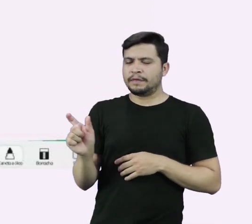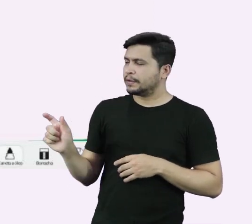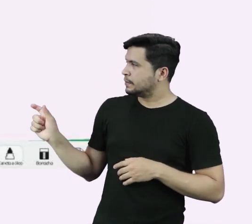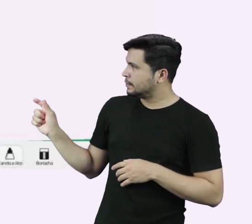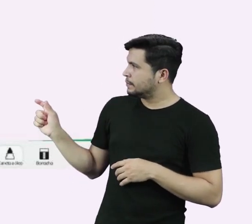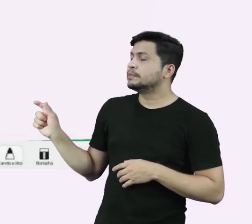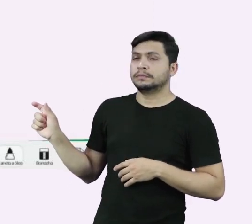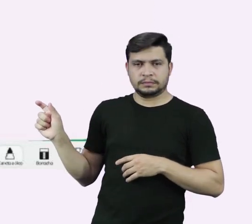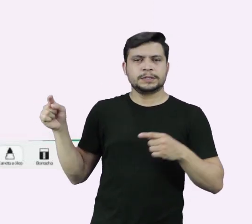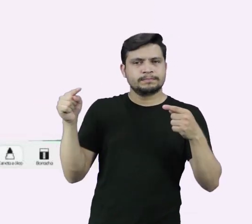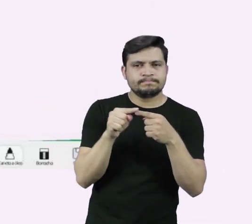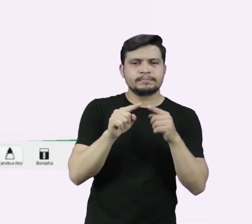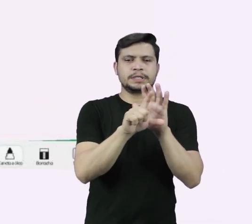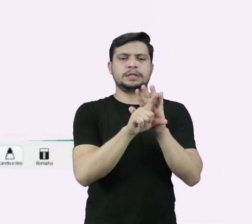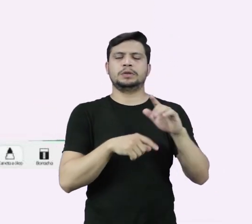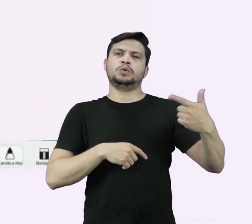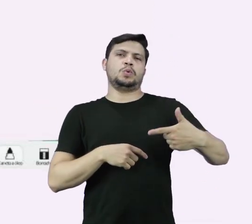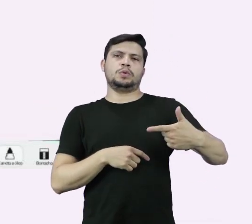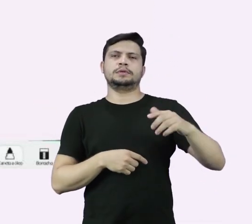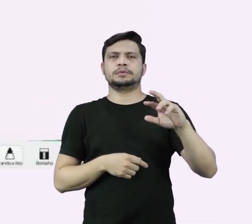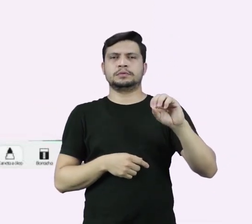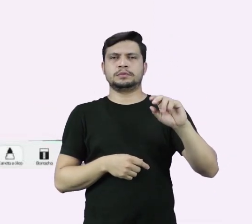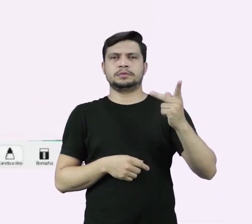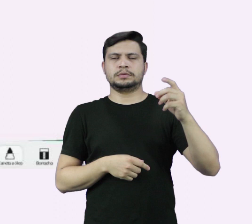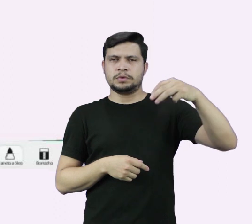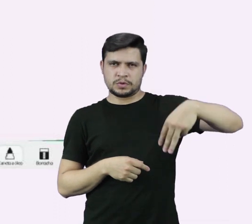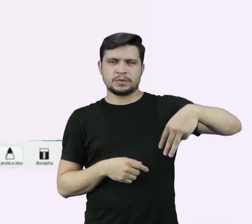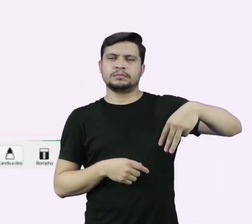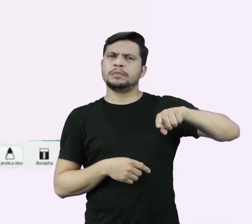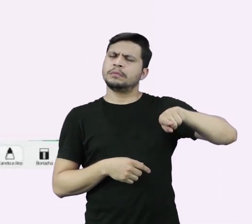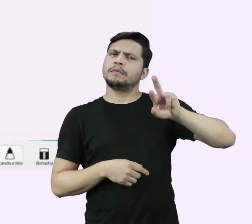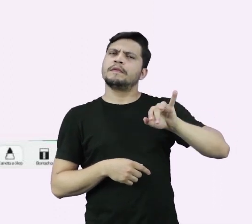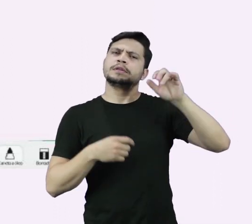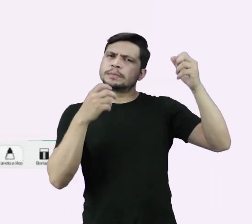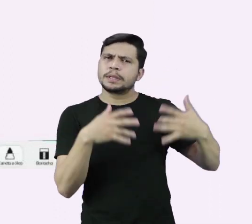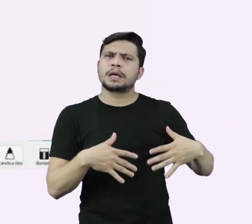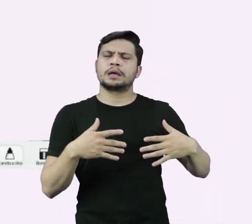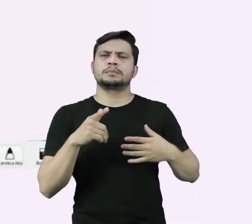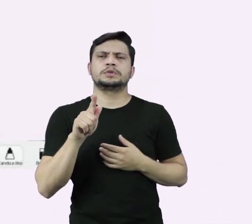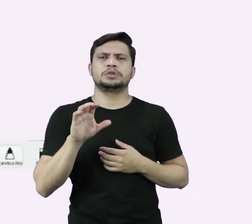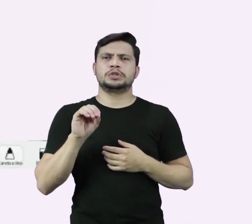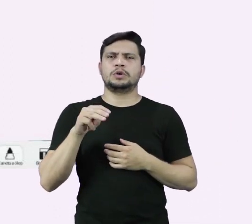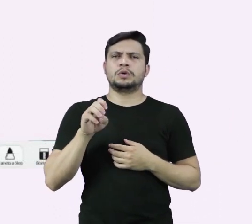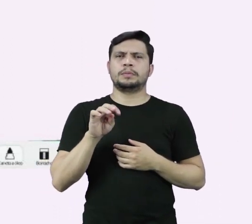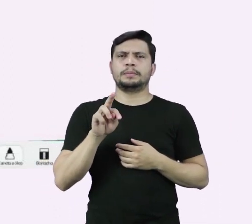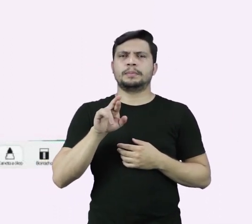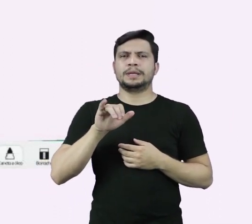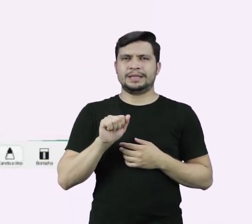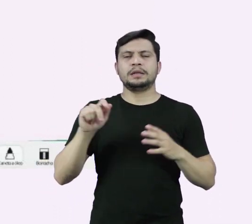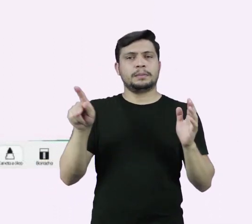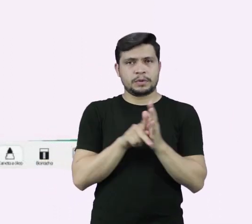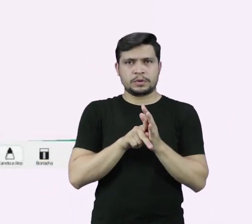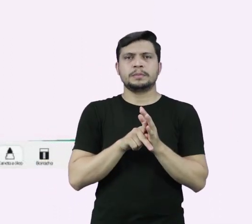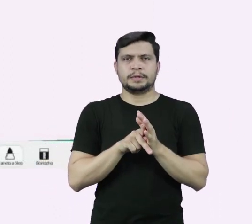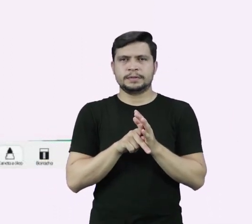com a segunda lei, que é onde ela vai falar sobre as geometrias, né? Ó, falando das geometrias do condutor. Então,